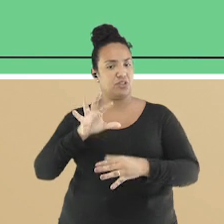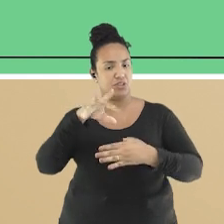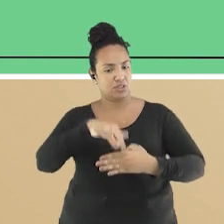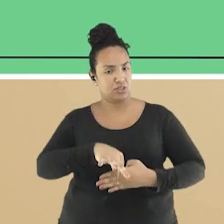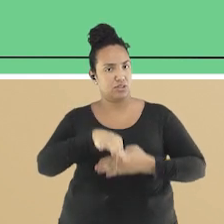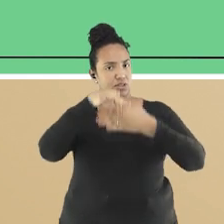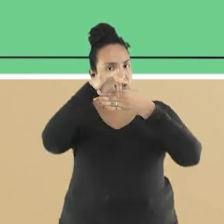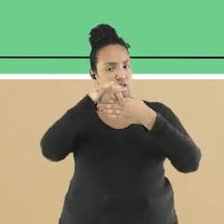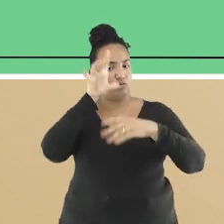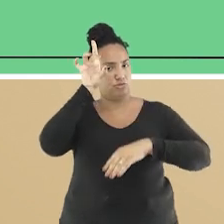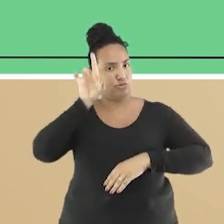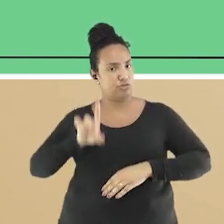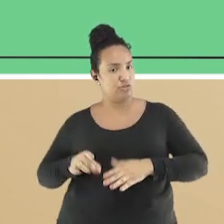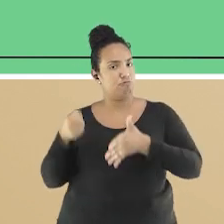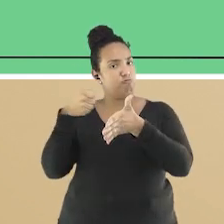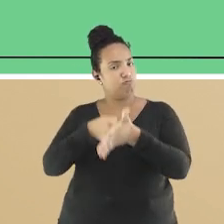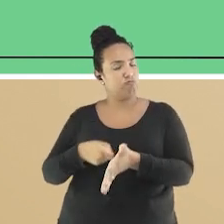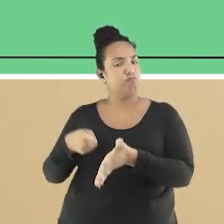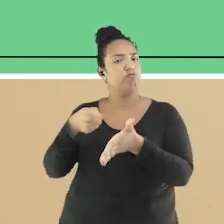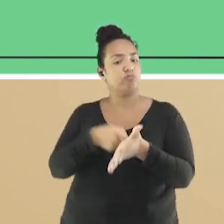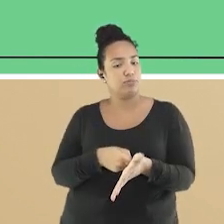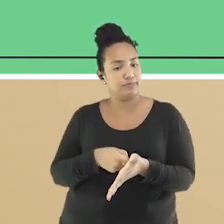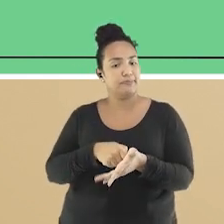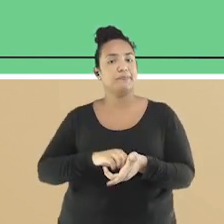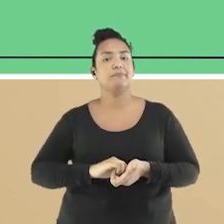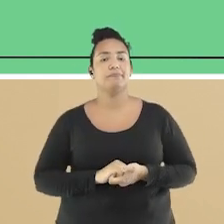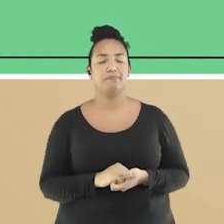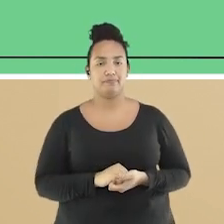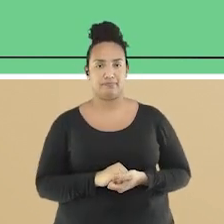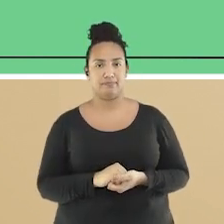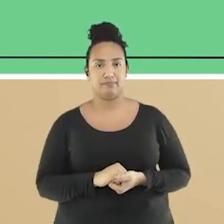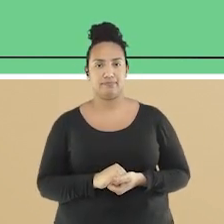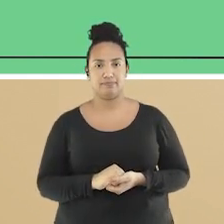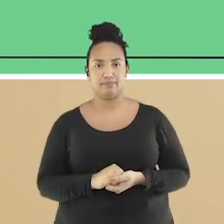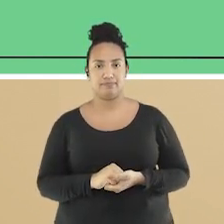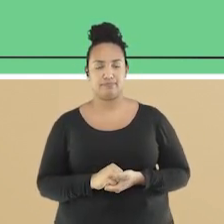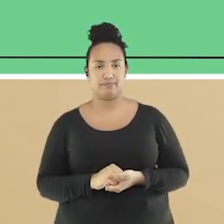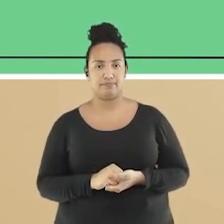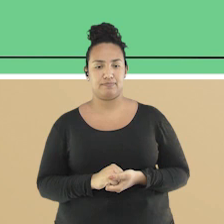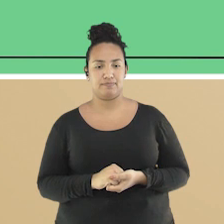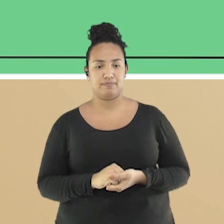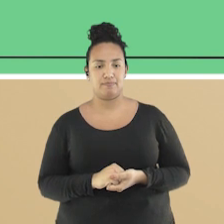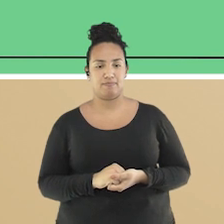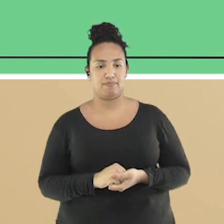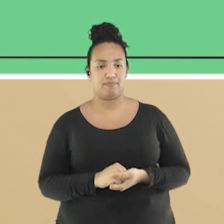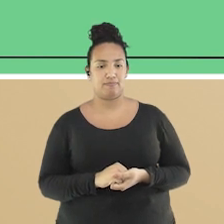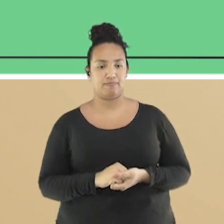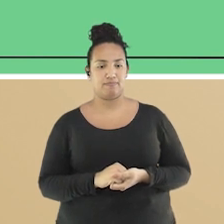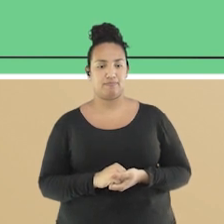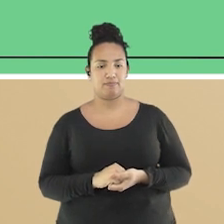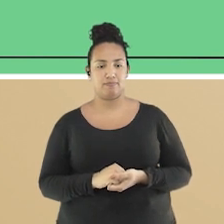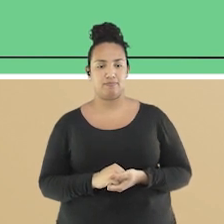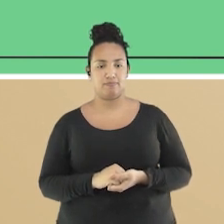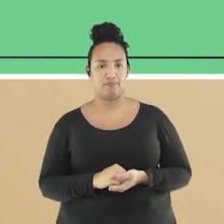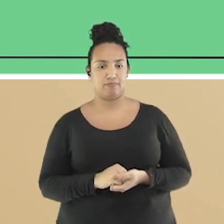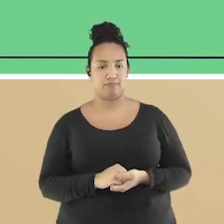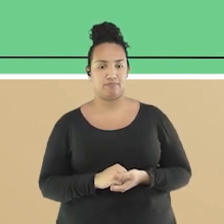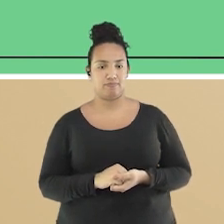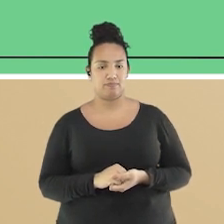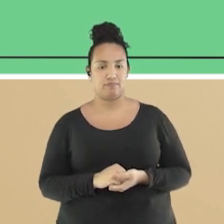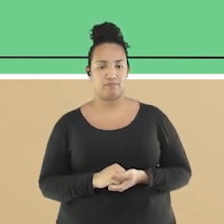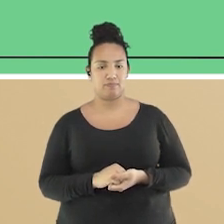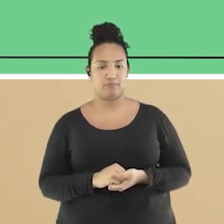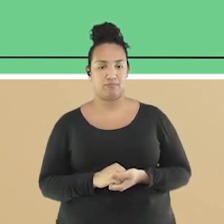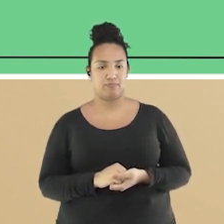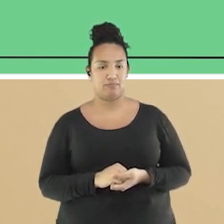influente líder dos direitos civis. Best known for his work on racial equality and